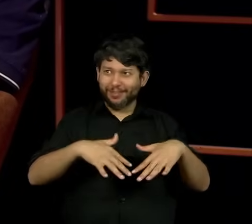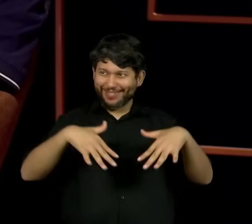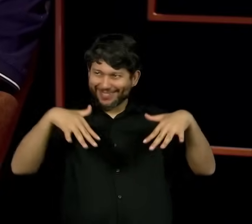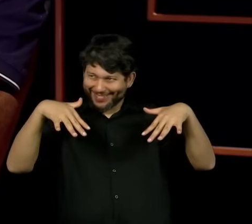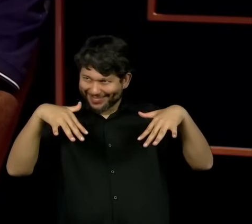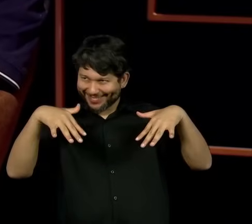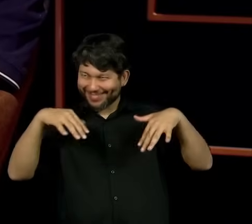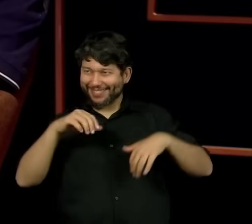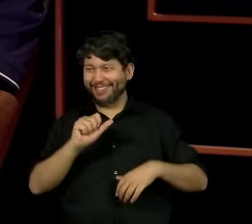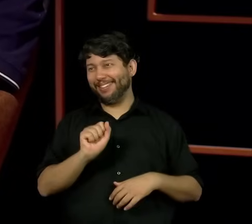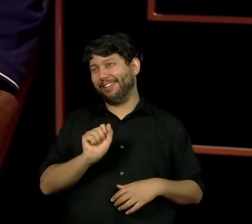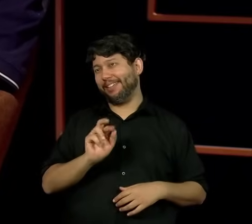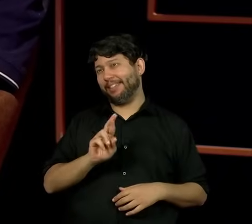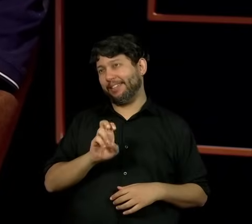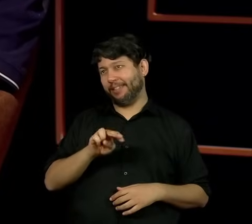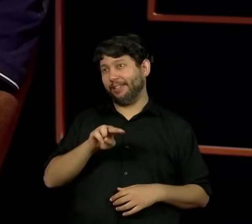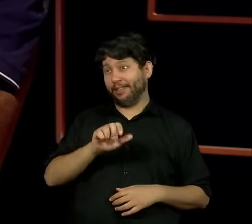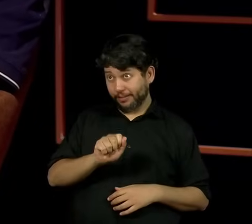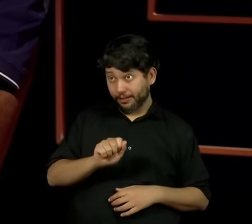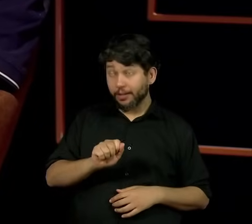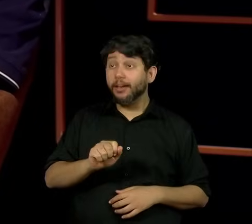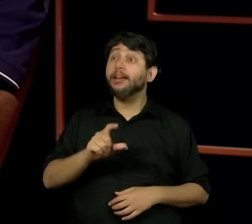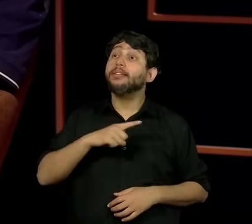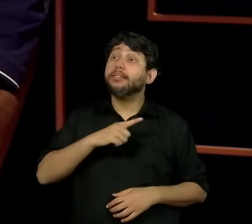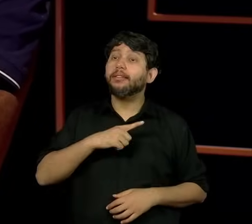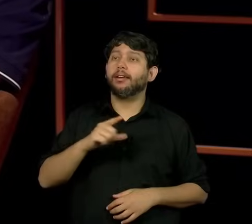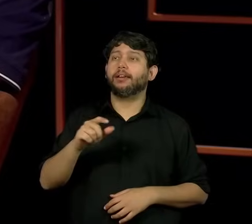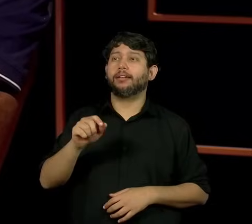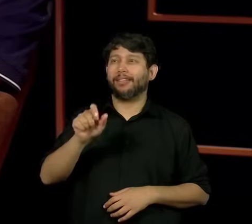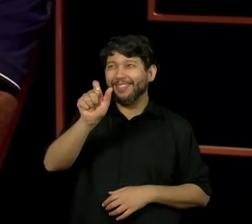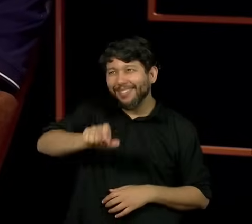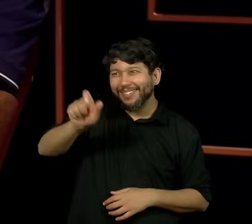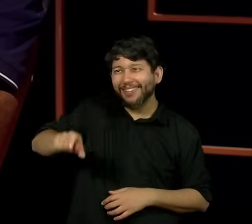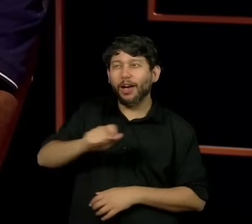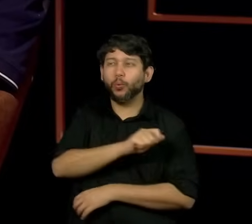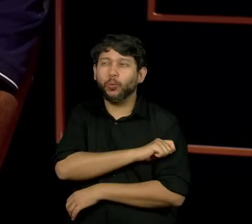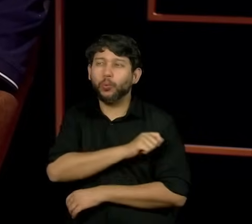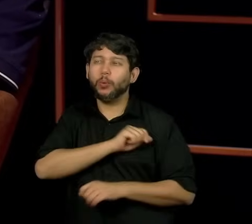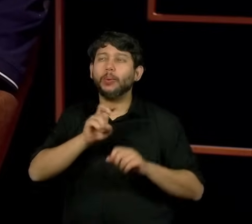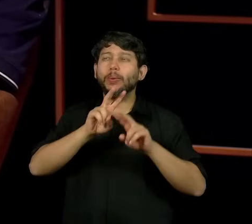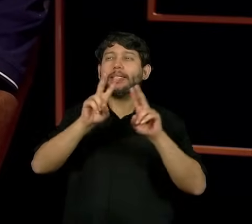dirigia espetáculos para estudantes sobre Fernando Pessoa,